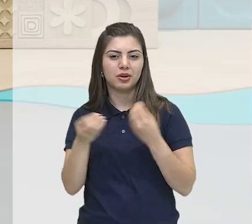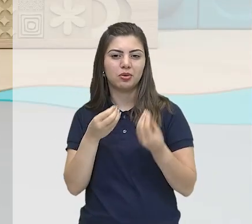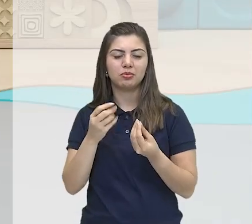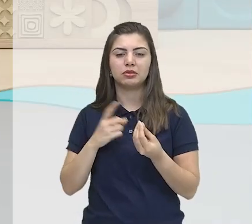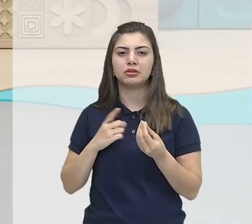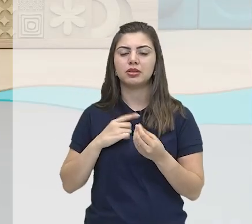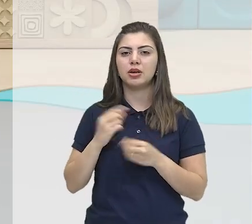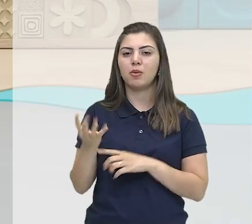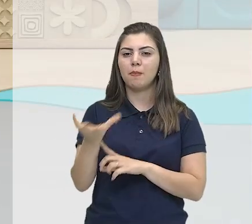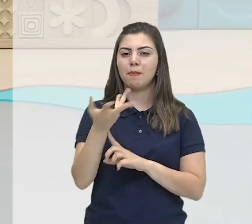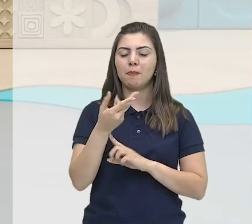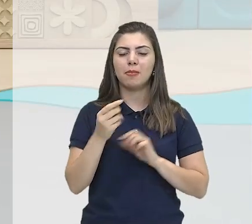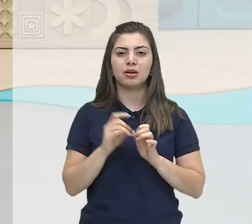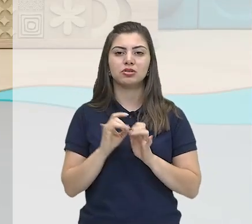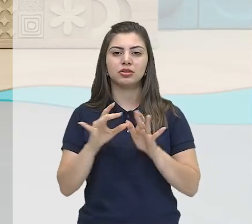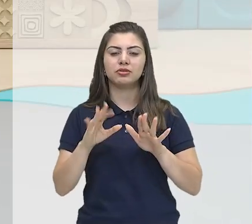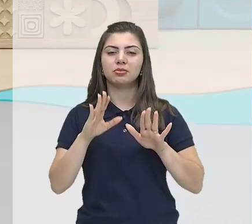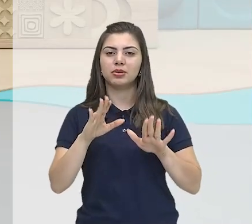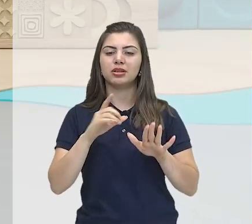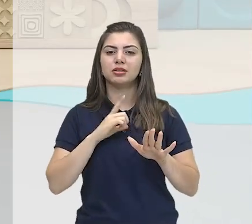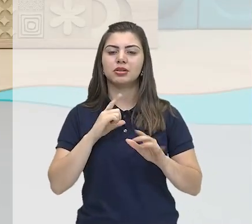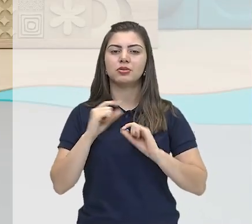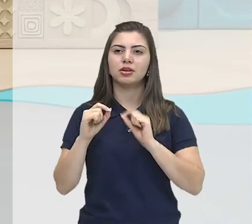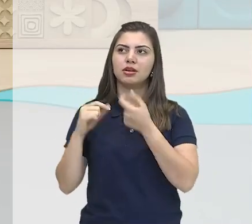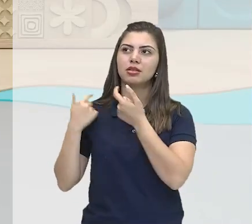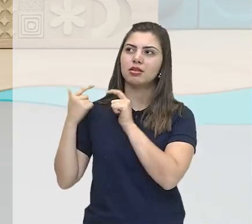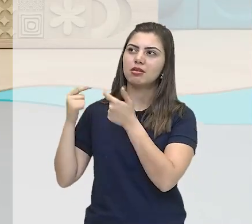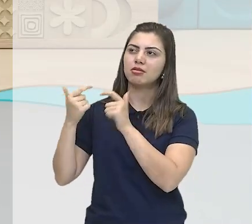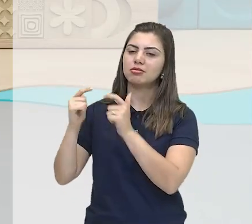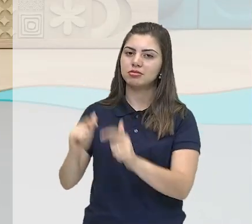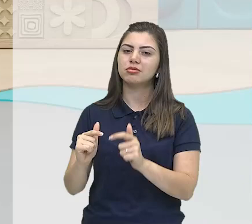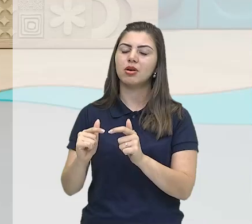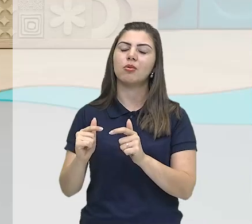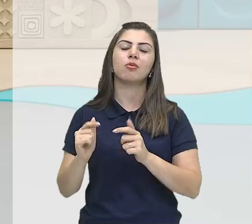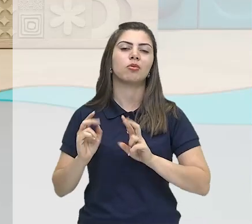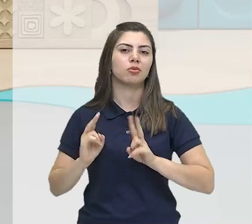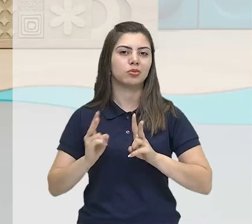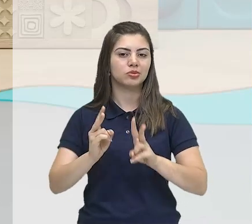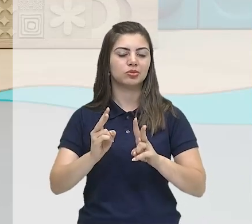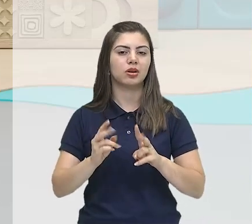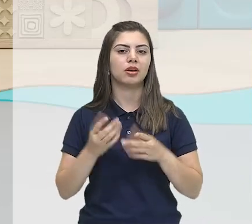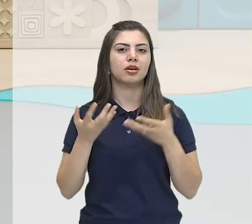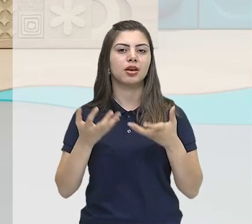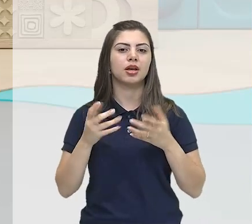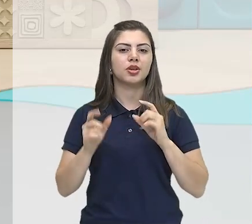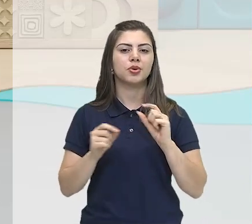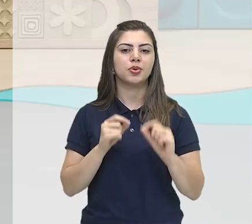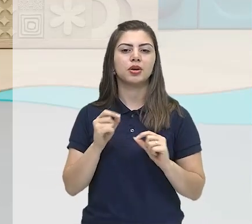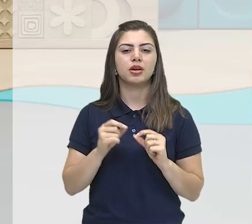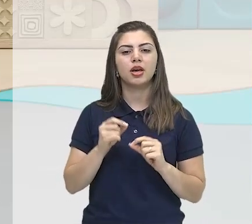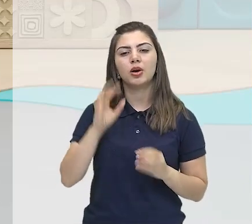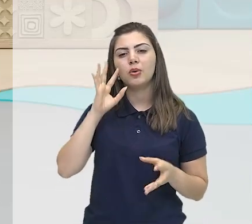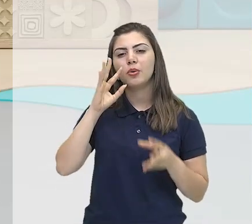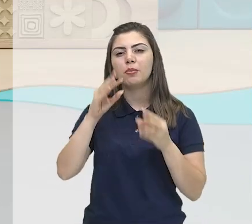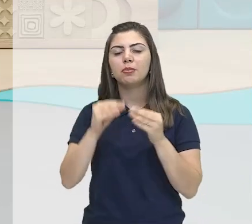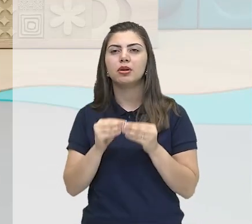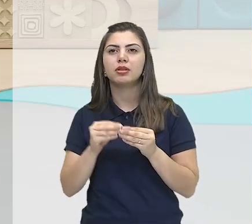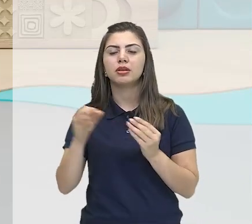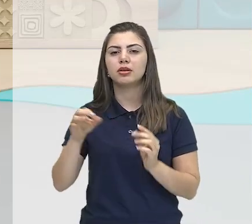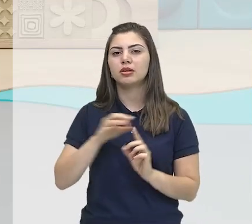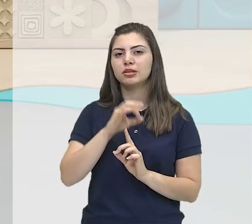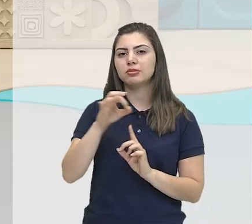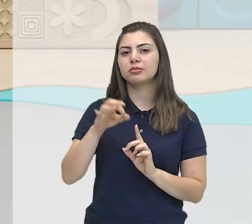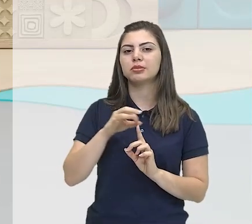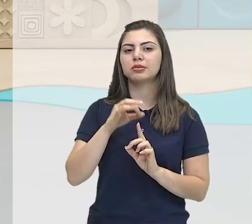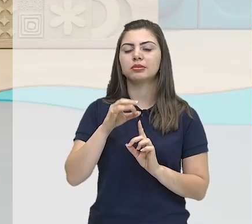ainda assim preservando o rigor que suas tradições exigiu em busca de um entendimento da